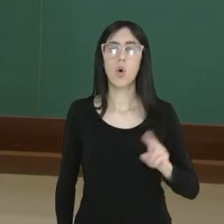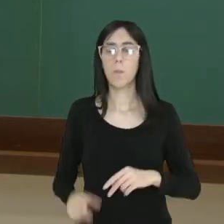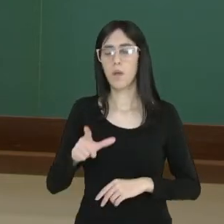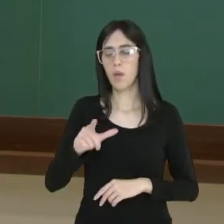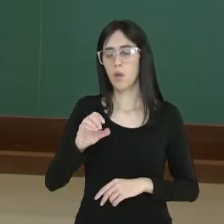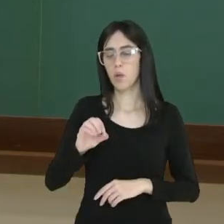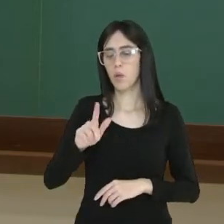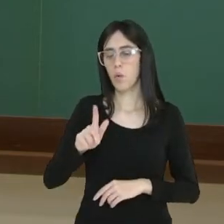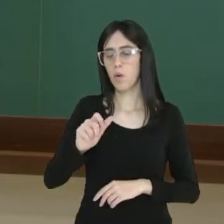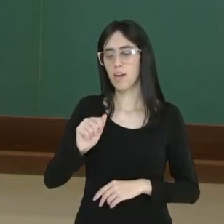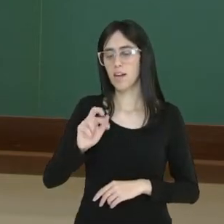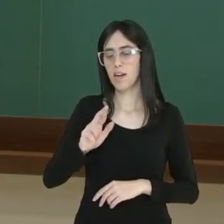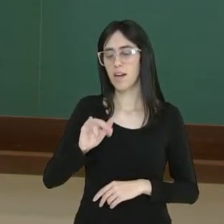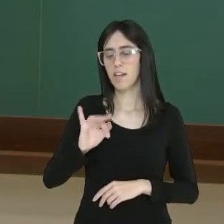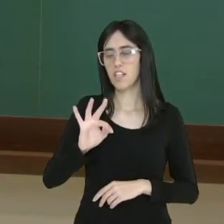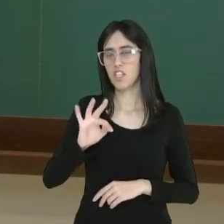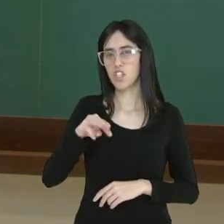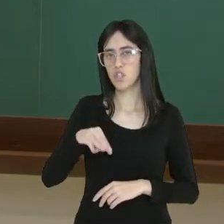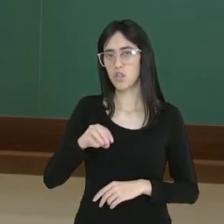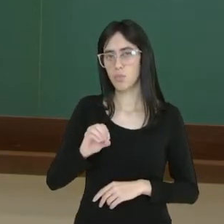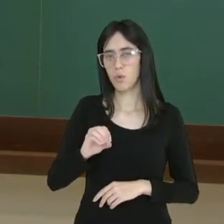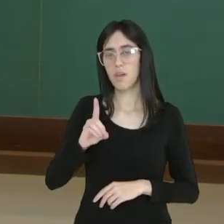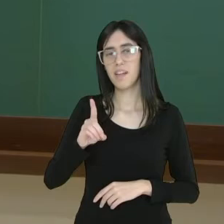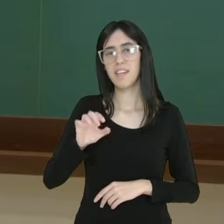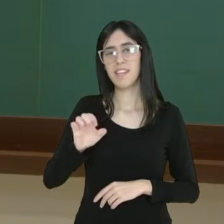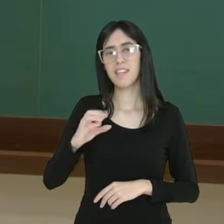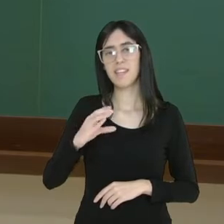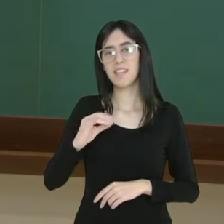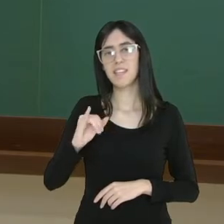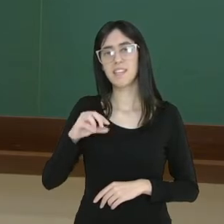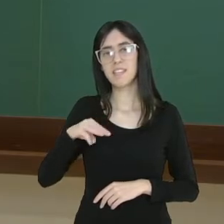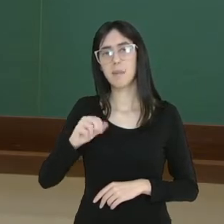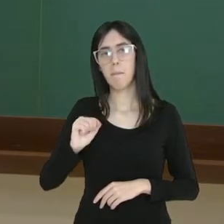ou logaritmo de Briggs. Por exemplo,